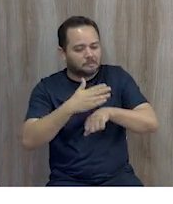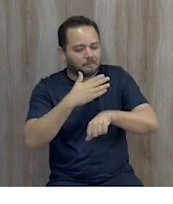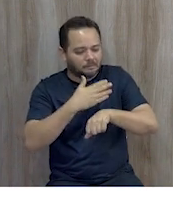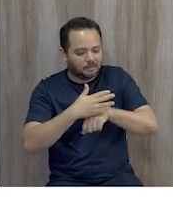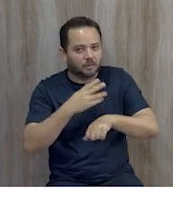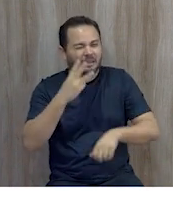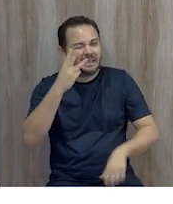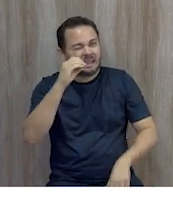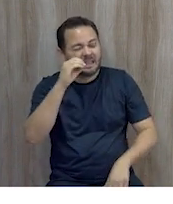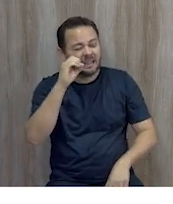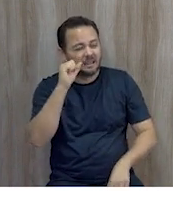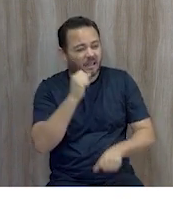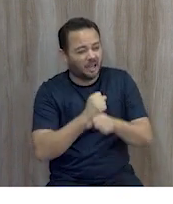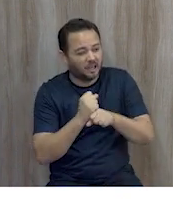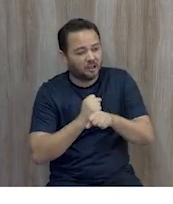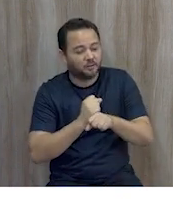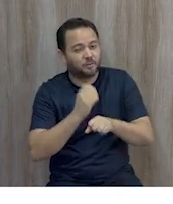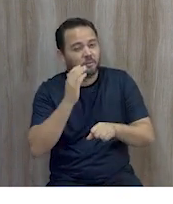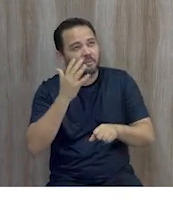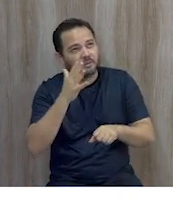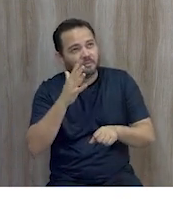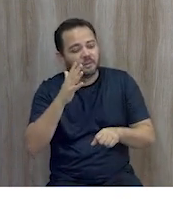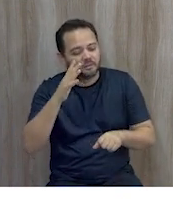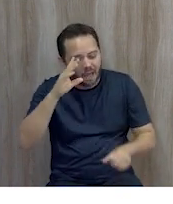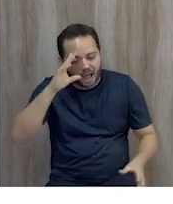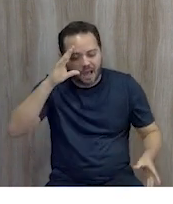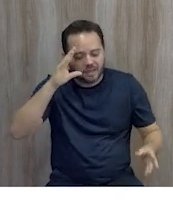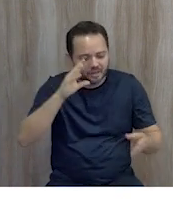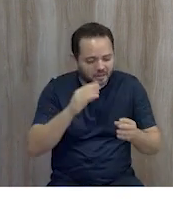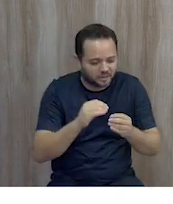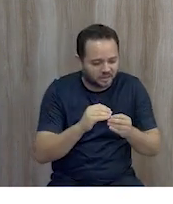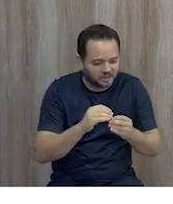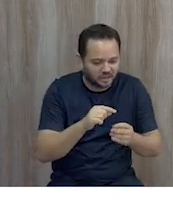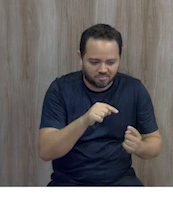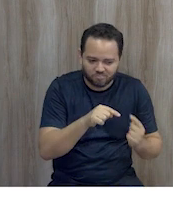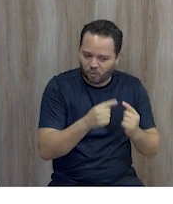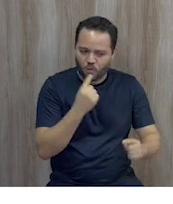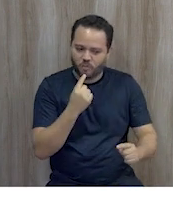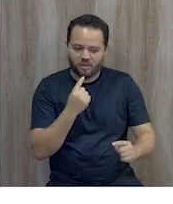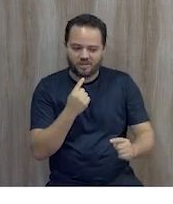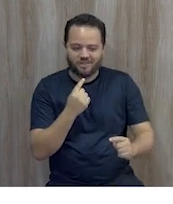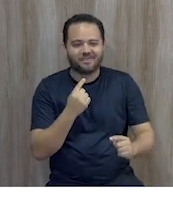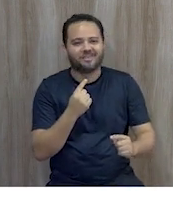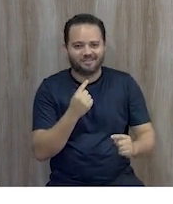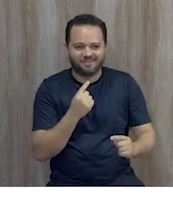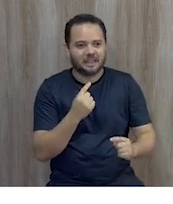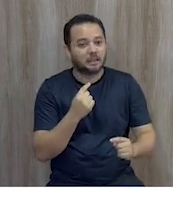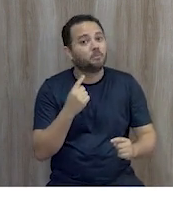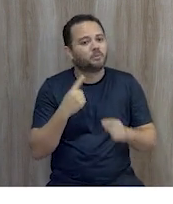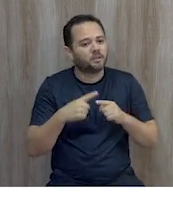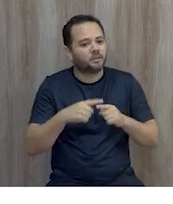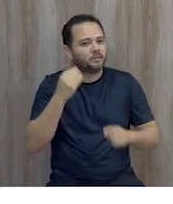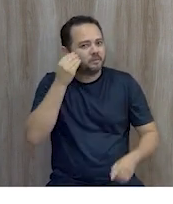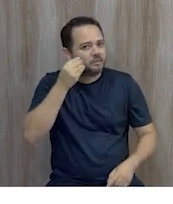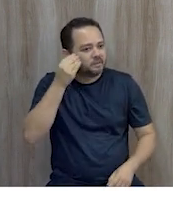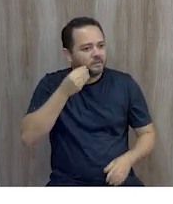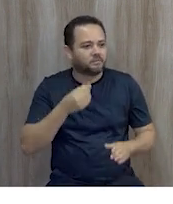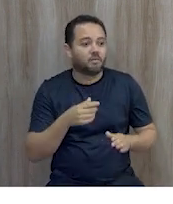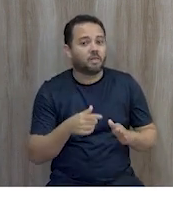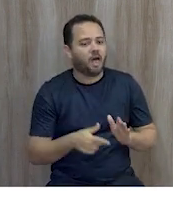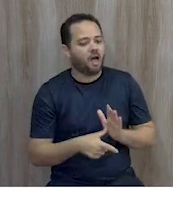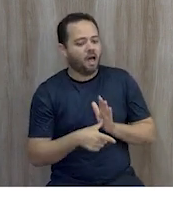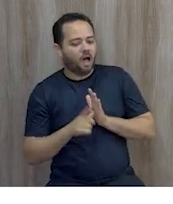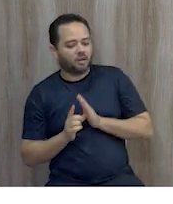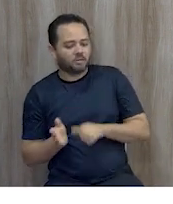fazê-la. E isso é muito verdade. Você saber sobre previsibilidade é um passo, um